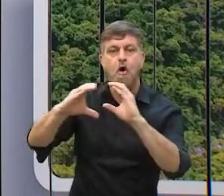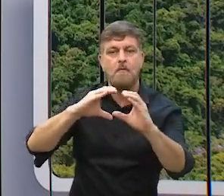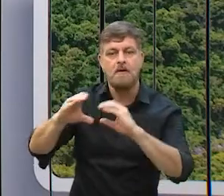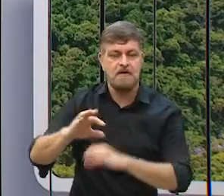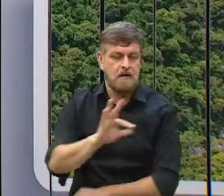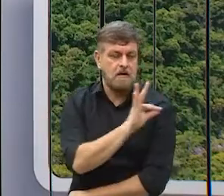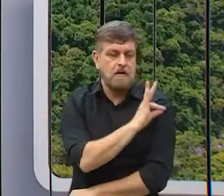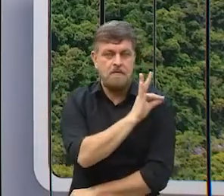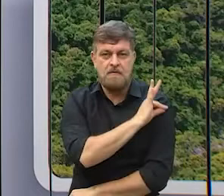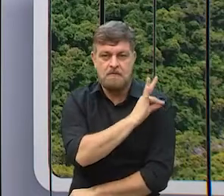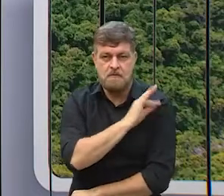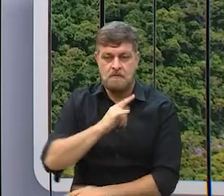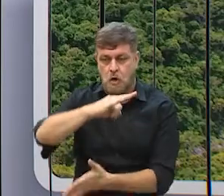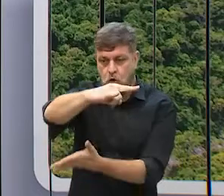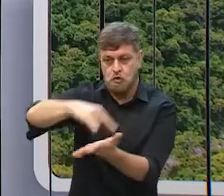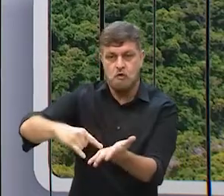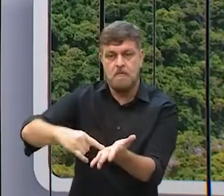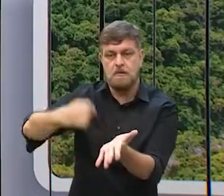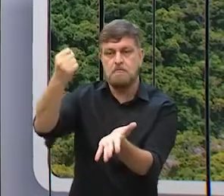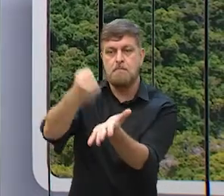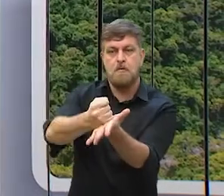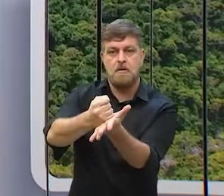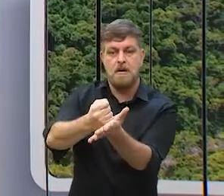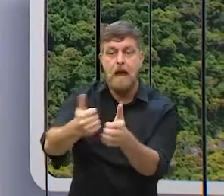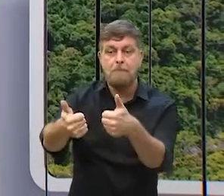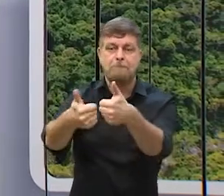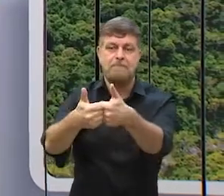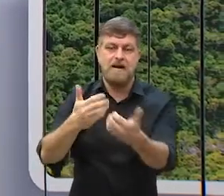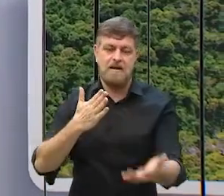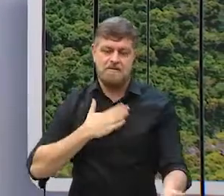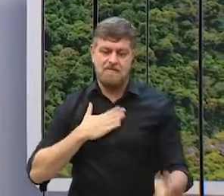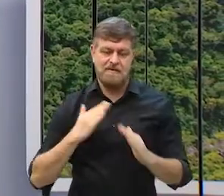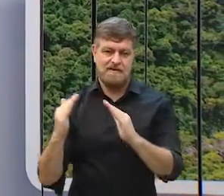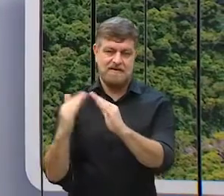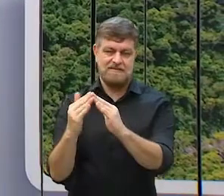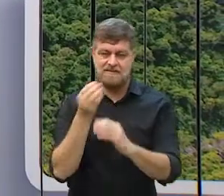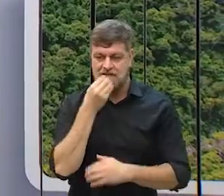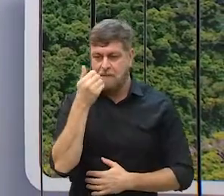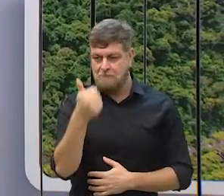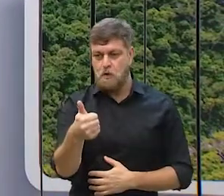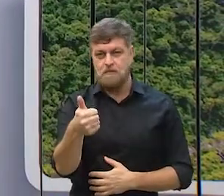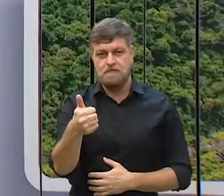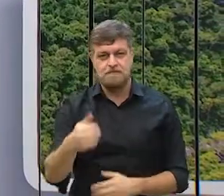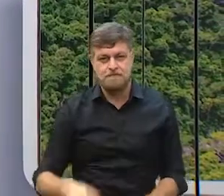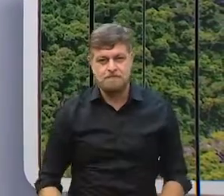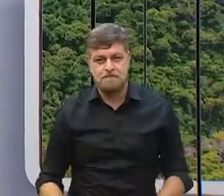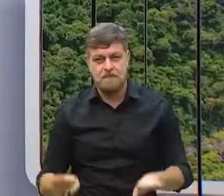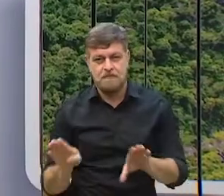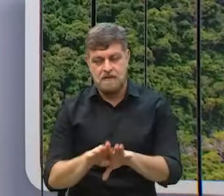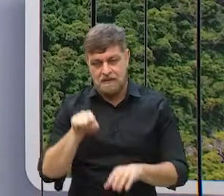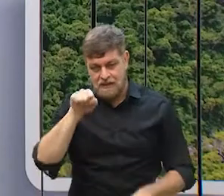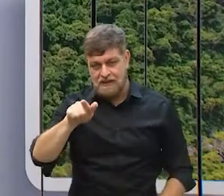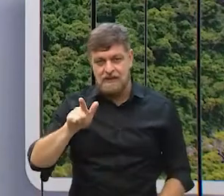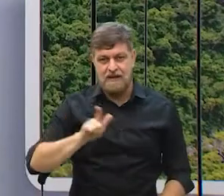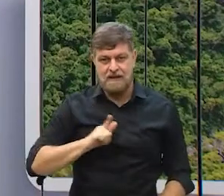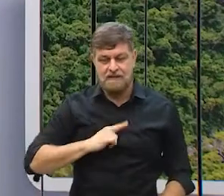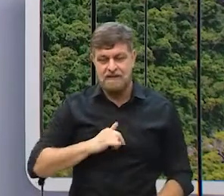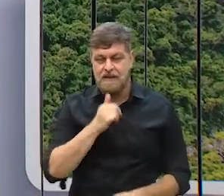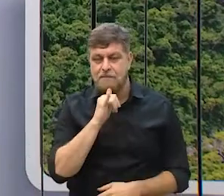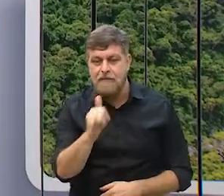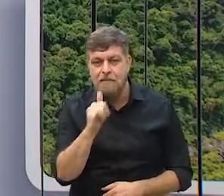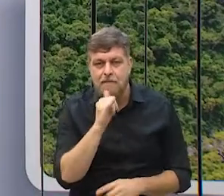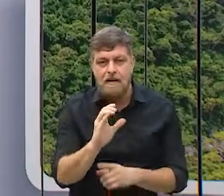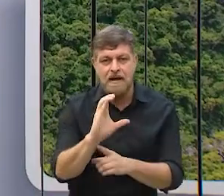a prefeitura por documentos mais próximos. Isso é bom. Além disso, ter ali o atendimento da